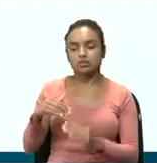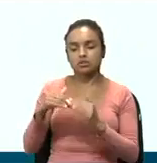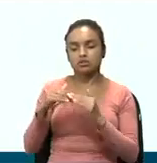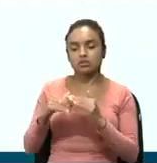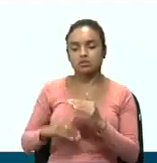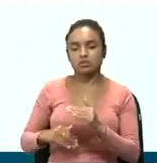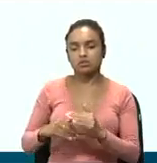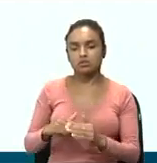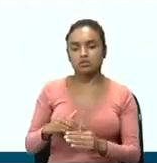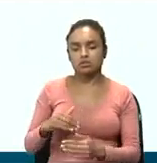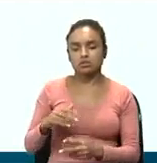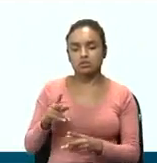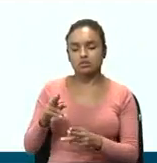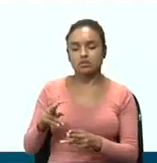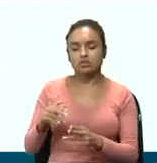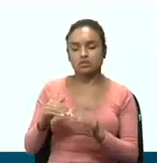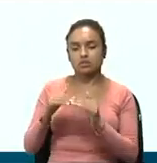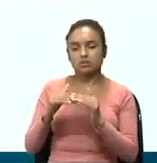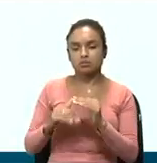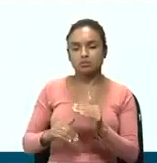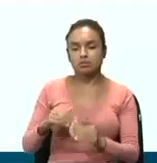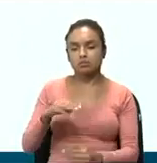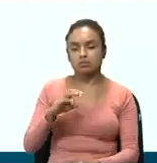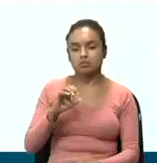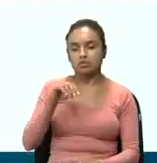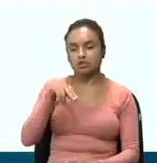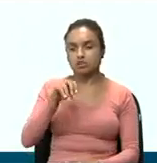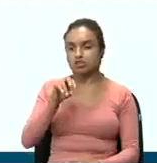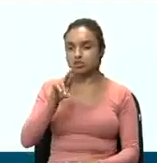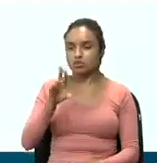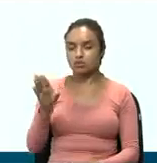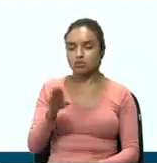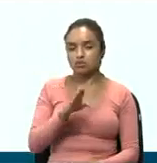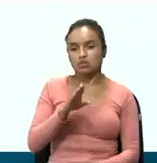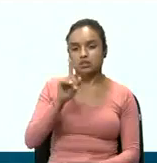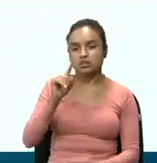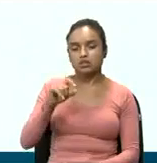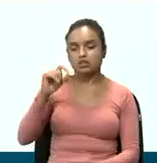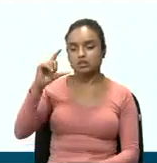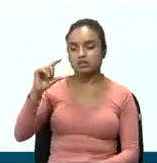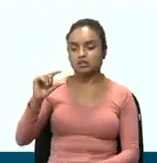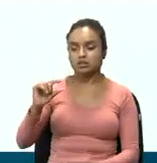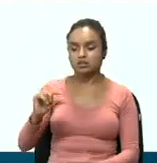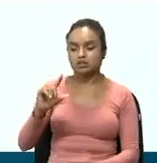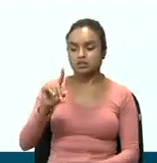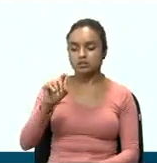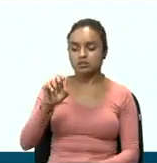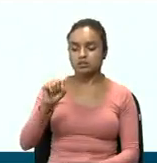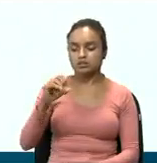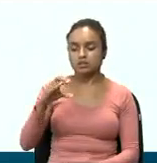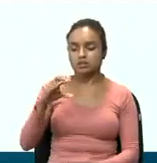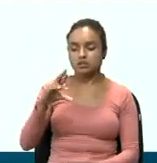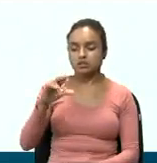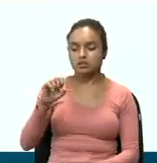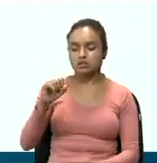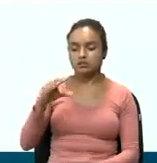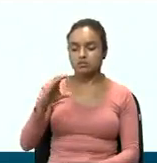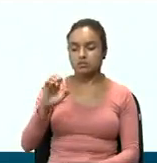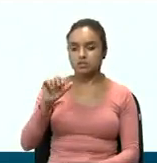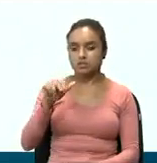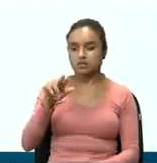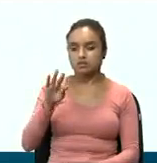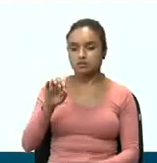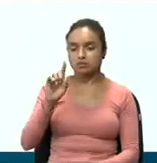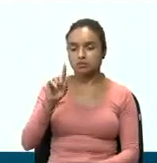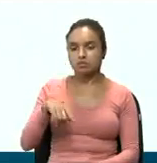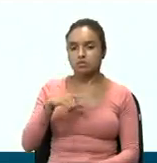bn. Ou seja, ela tem que ser decrescente para todo n. Então, nós temos que